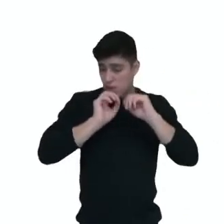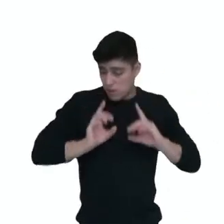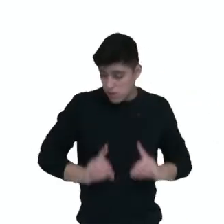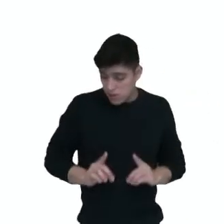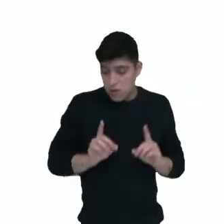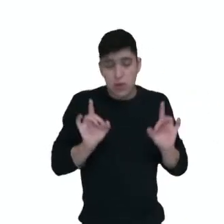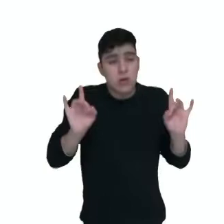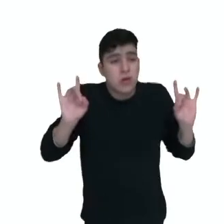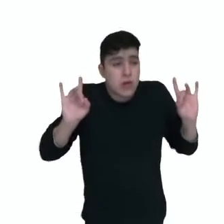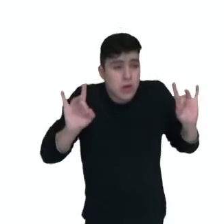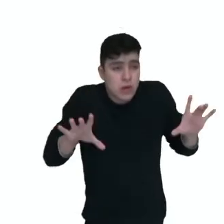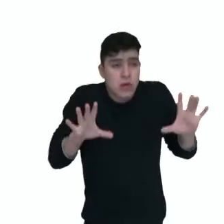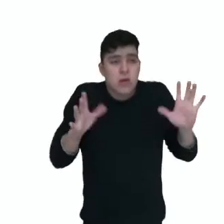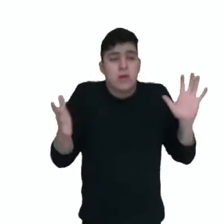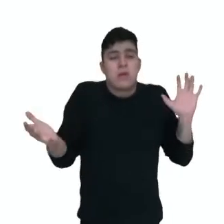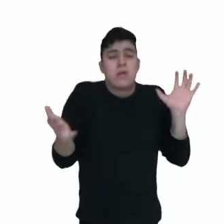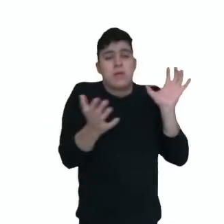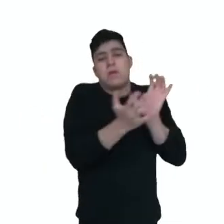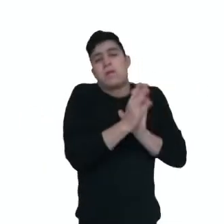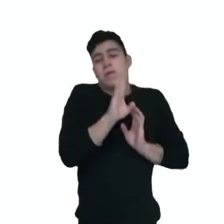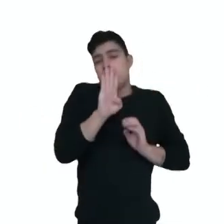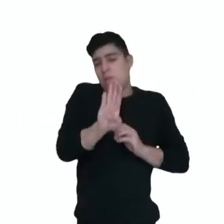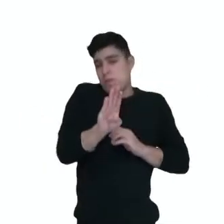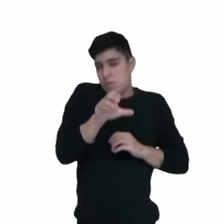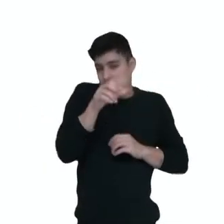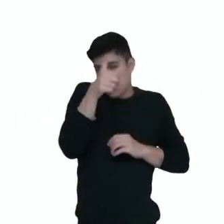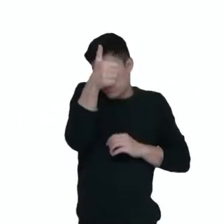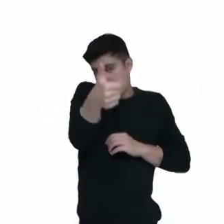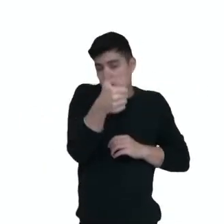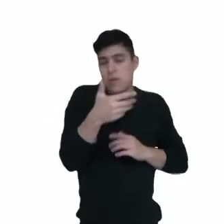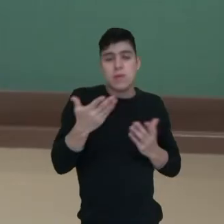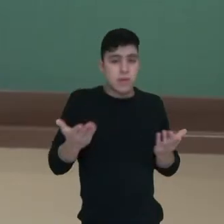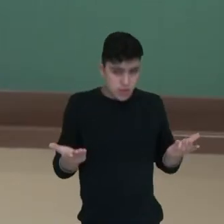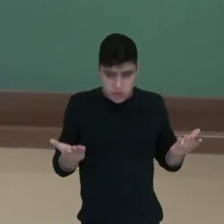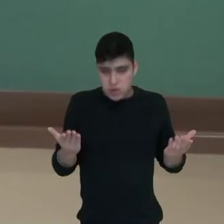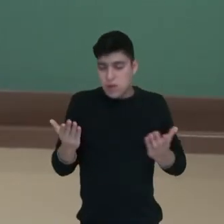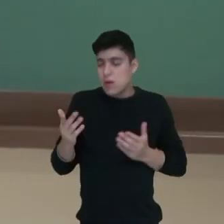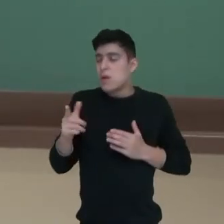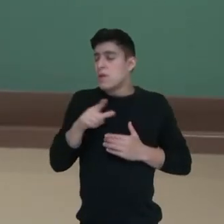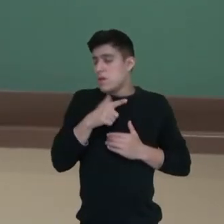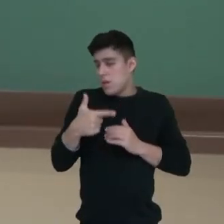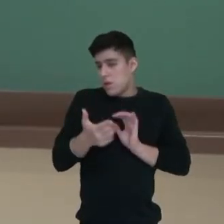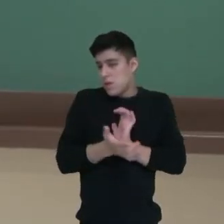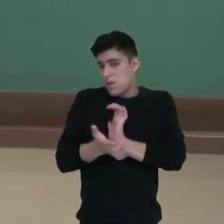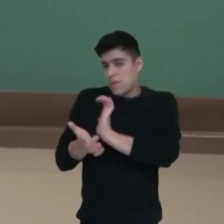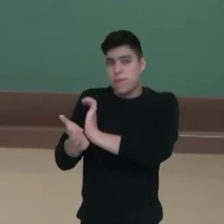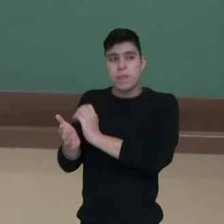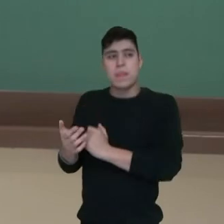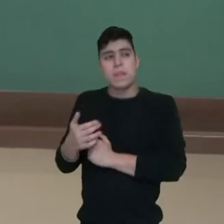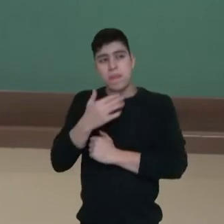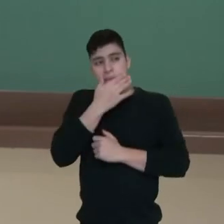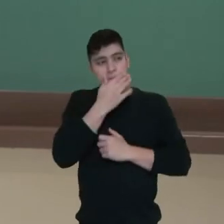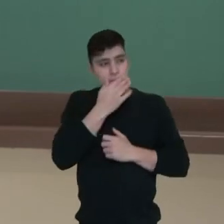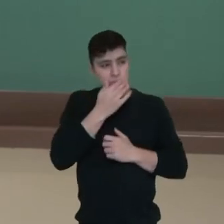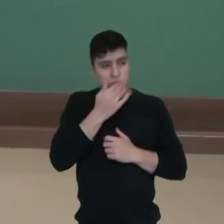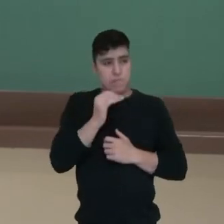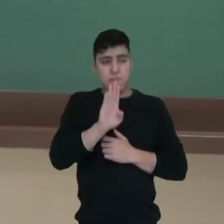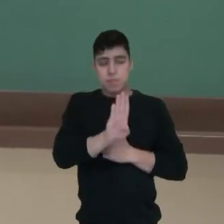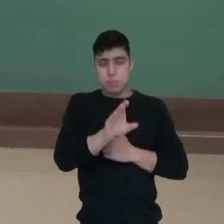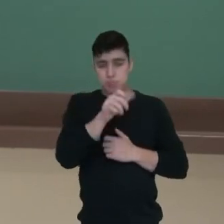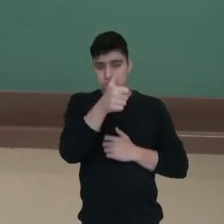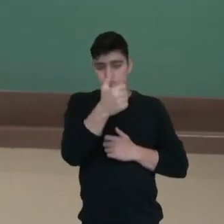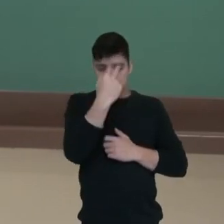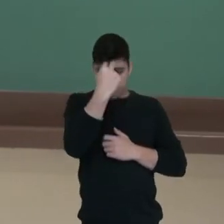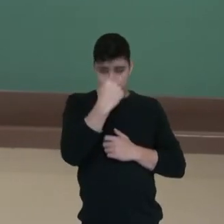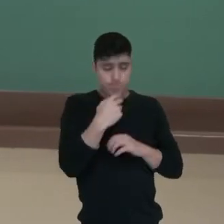competem apenas na classe B1. Então, veja que não tem só uma classe, tem outras. B1,